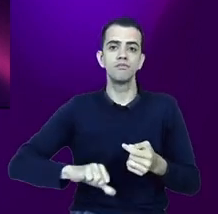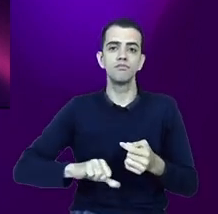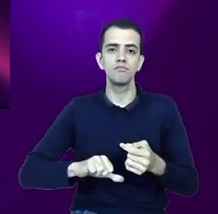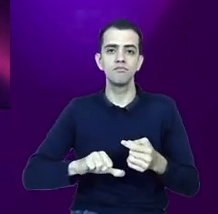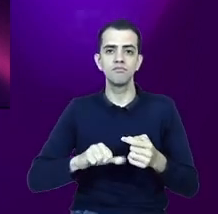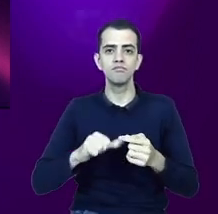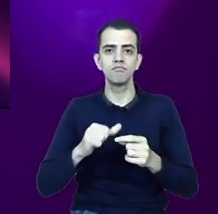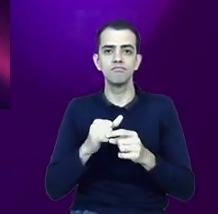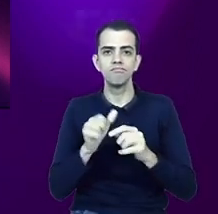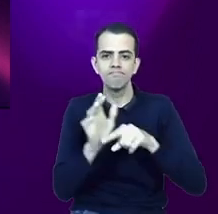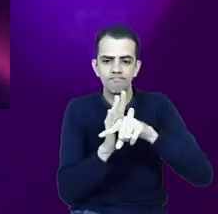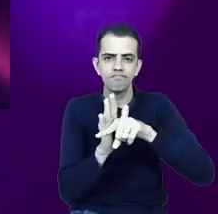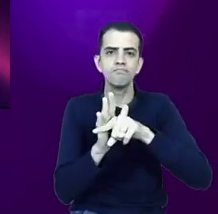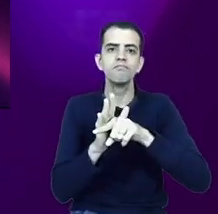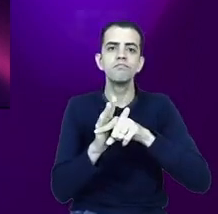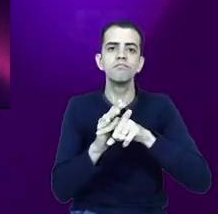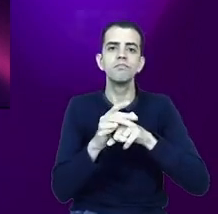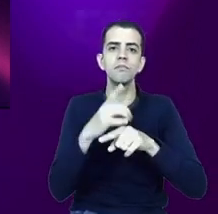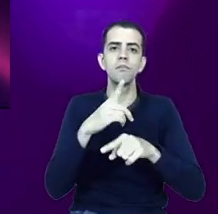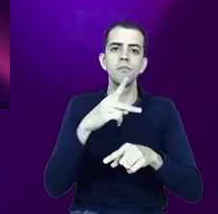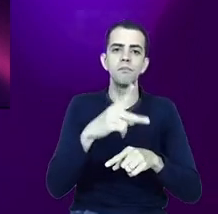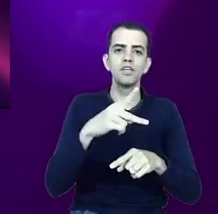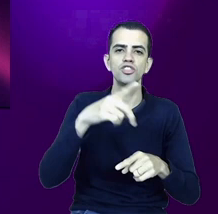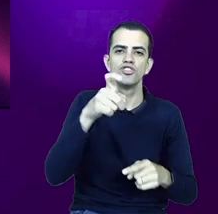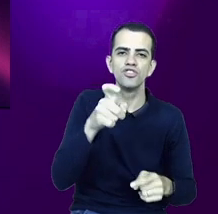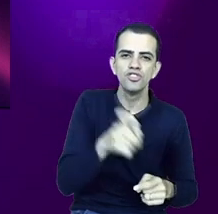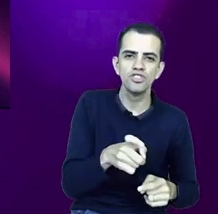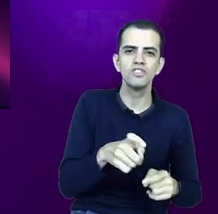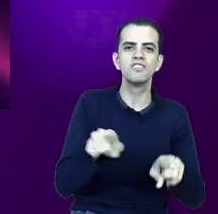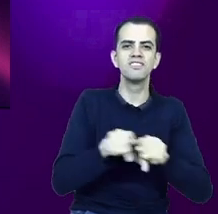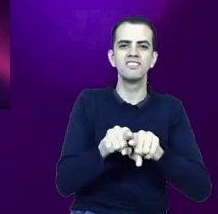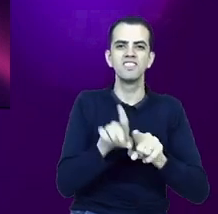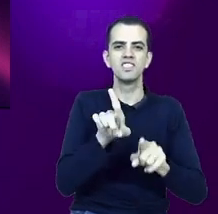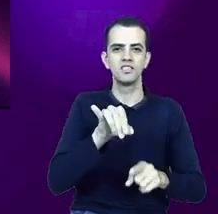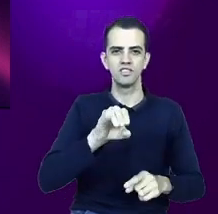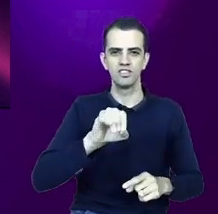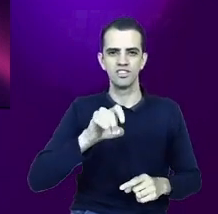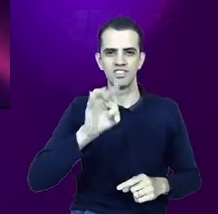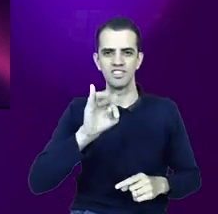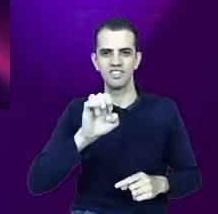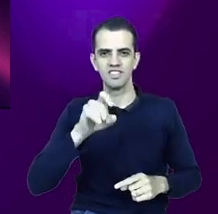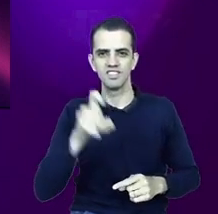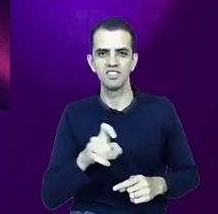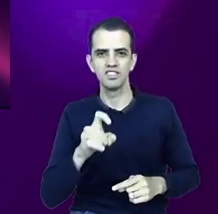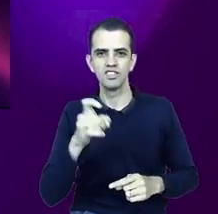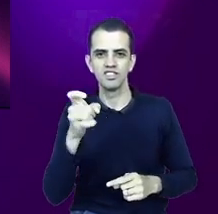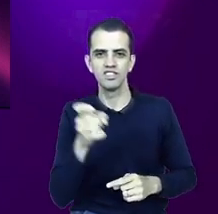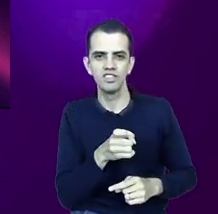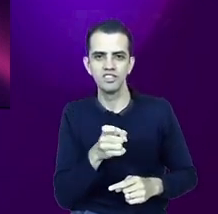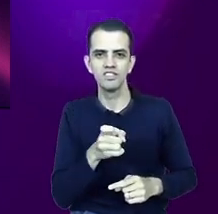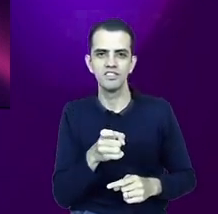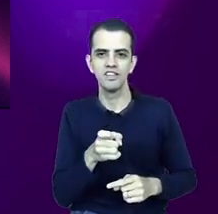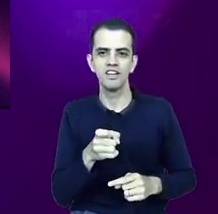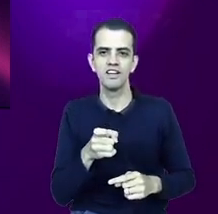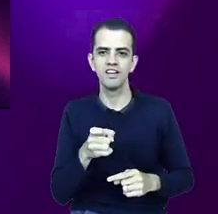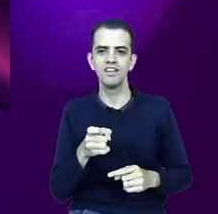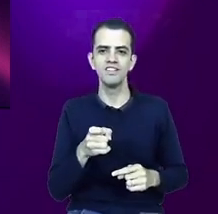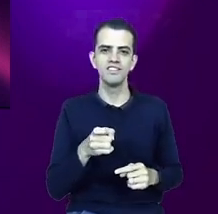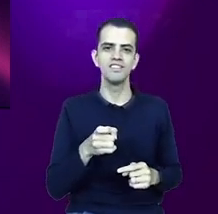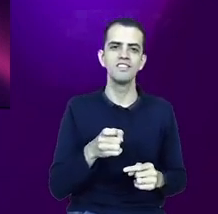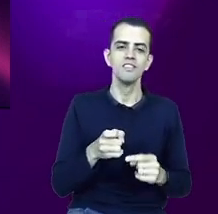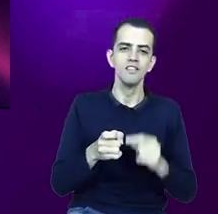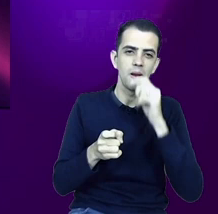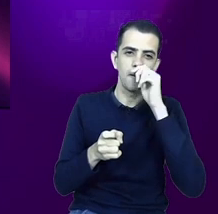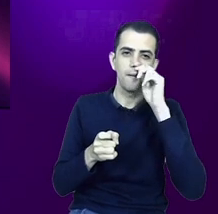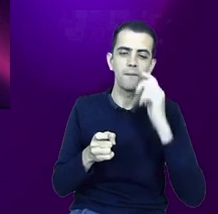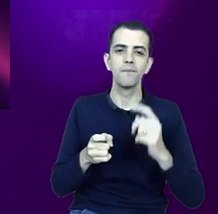pura, ou seja, ATRX, perda de ATRX sem mutação, sem a codeleção do 1P19Q,